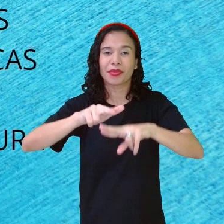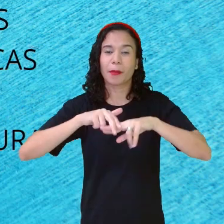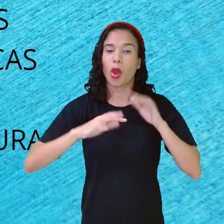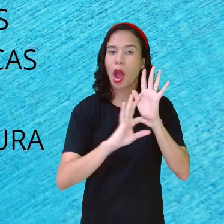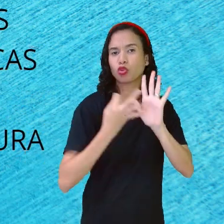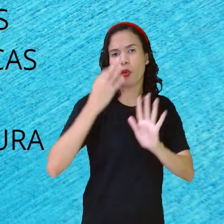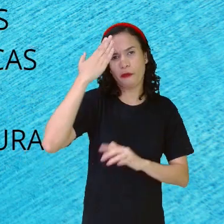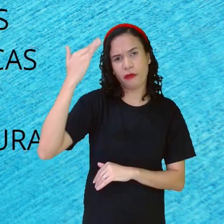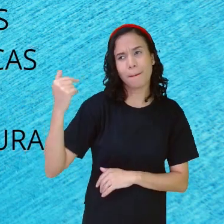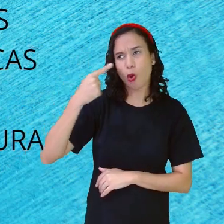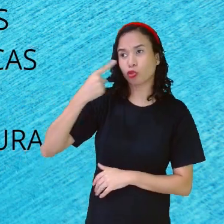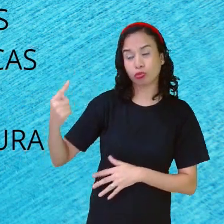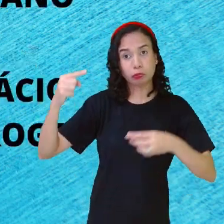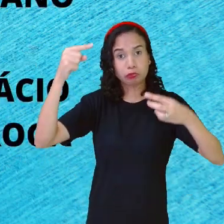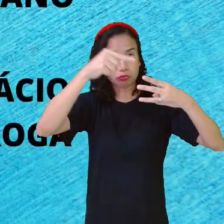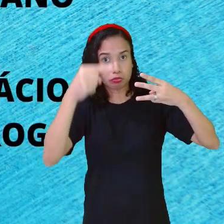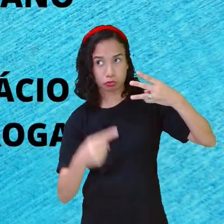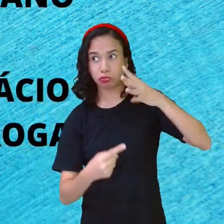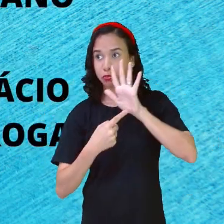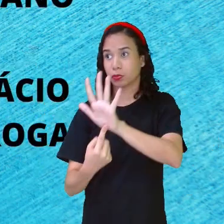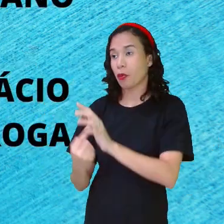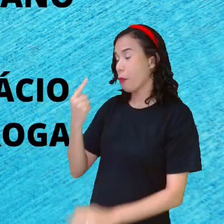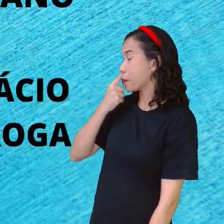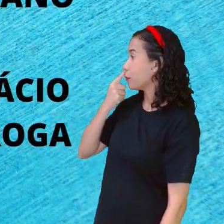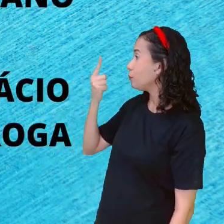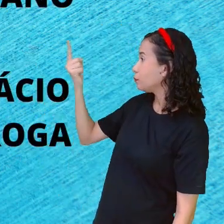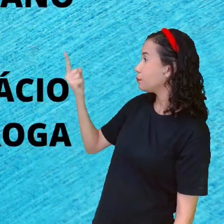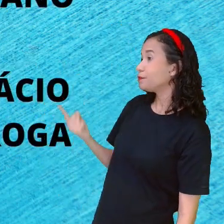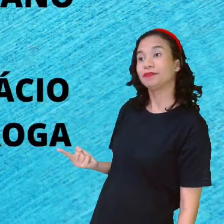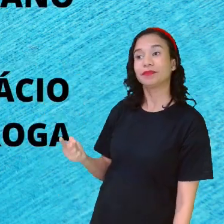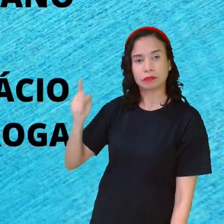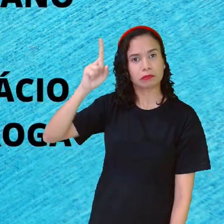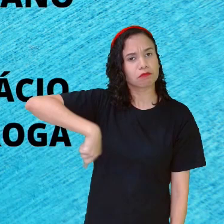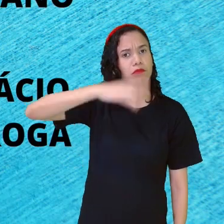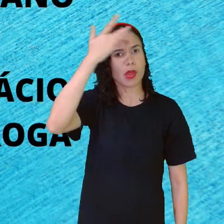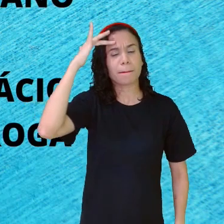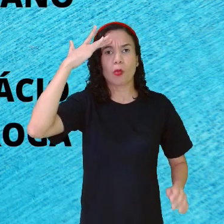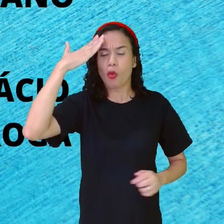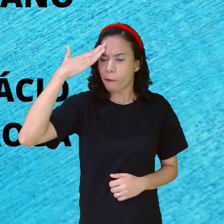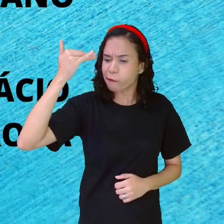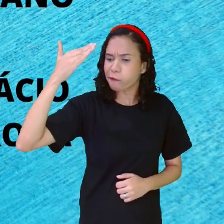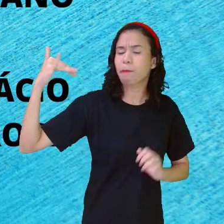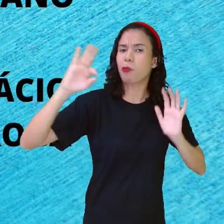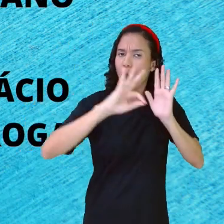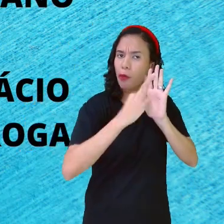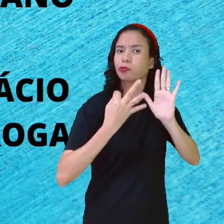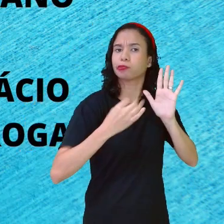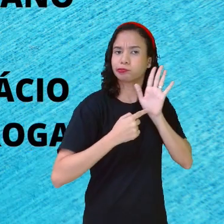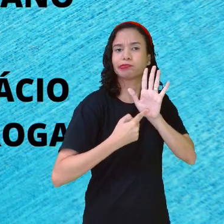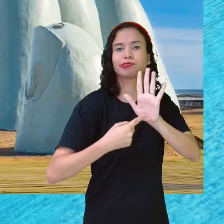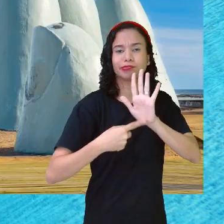Autores como Eduardo Galeano, Mário Benedetti e Horácio Quiroga se